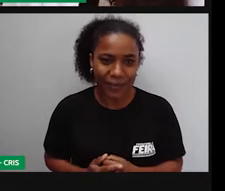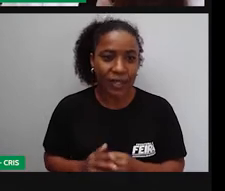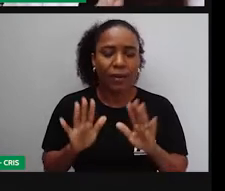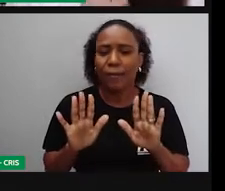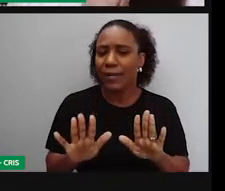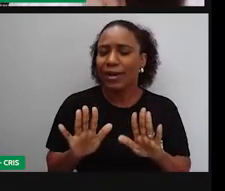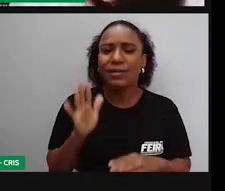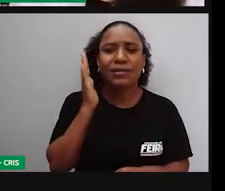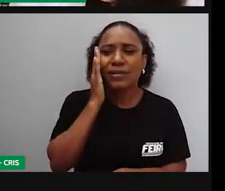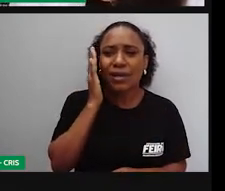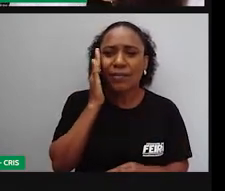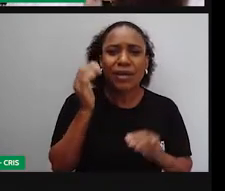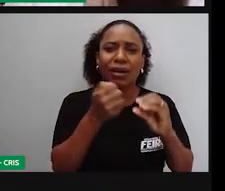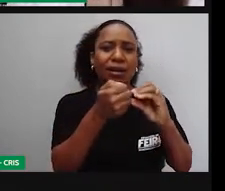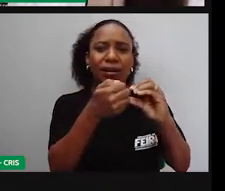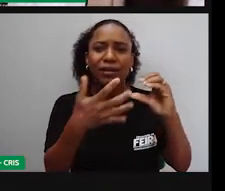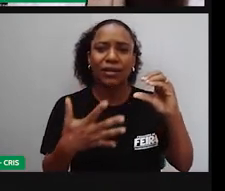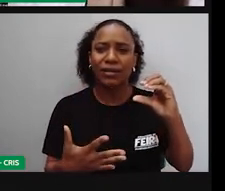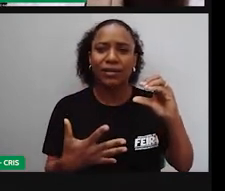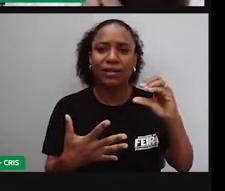o que é que te caracteriza